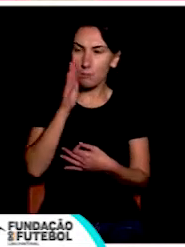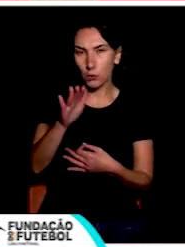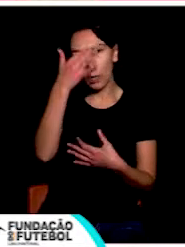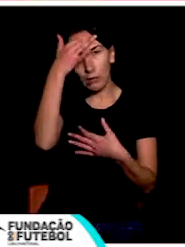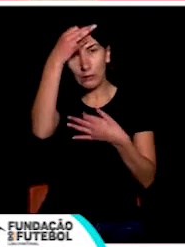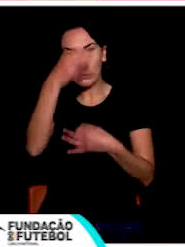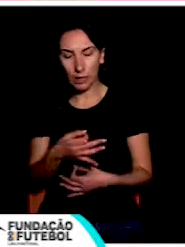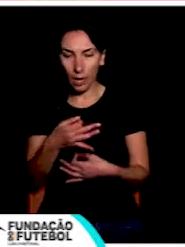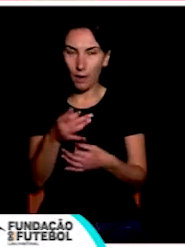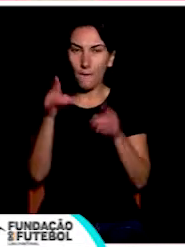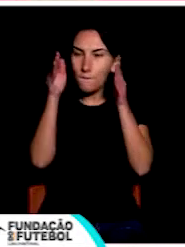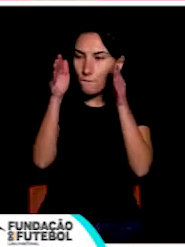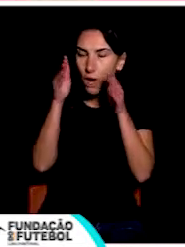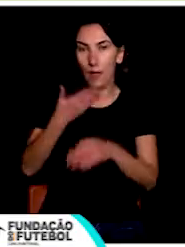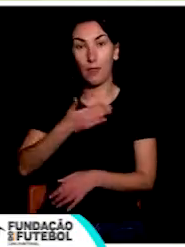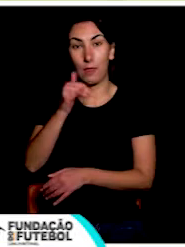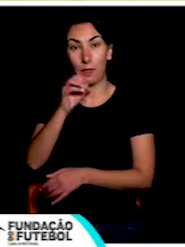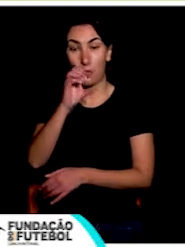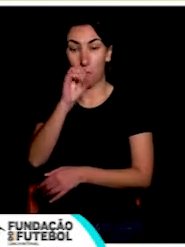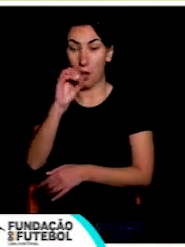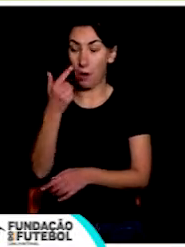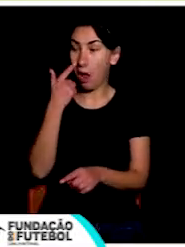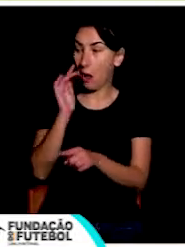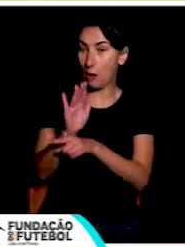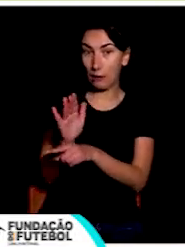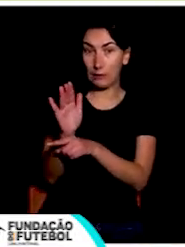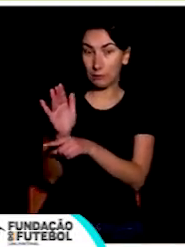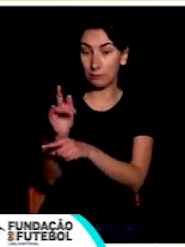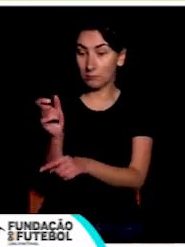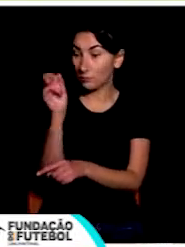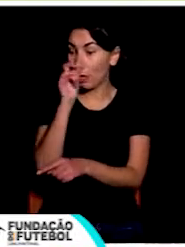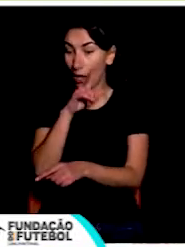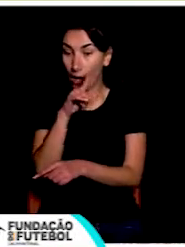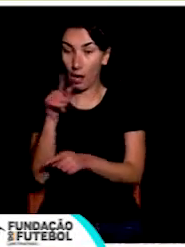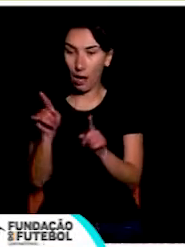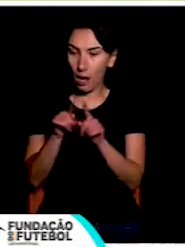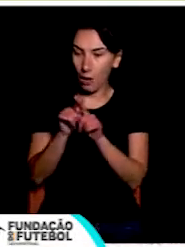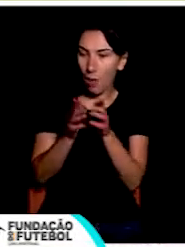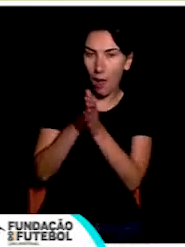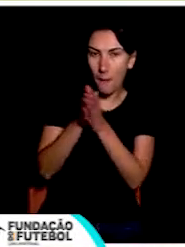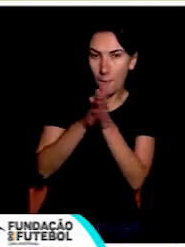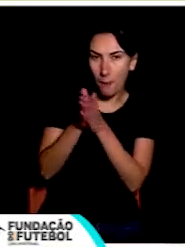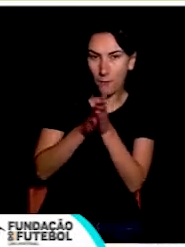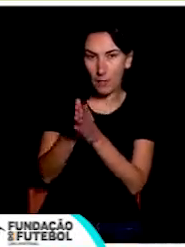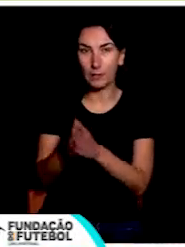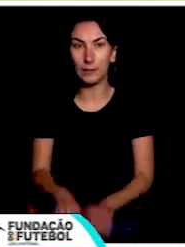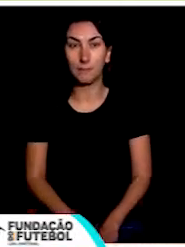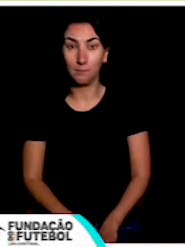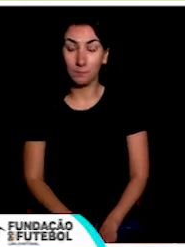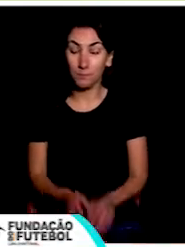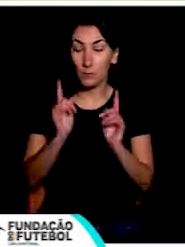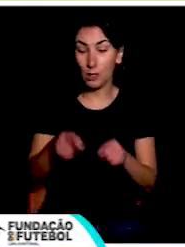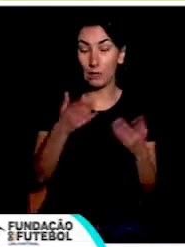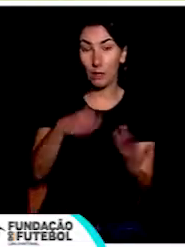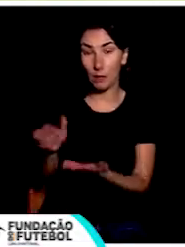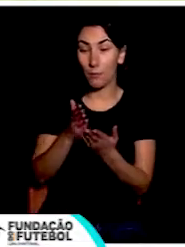postura mais séria, sempre focado. Diogo Gomes é um bom exemplo de quem agarra as oportunidades que se lhe deparam no caminho. No início